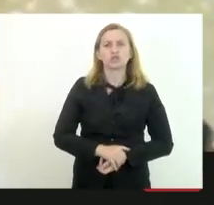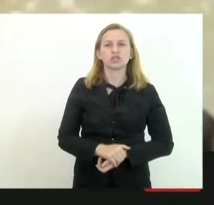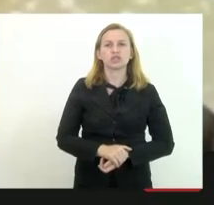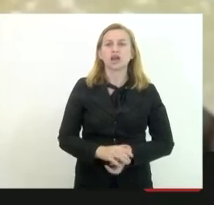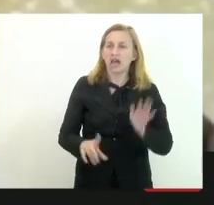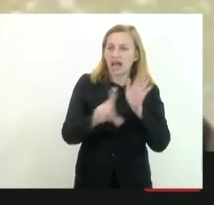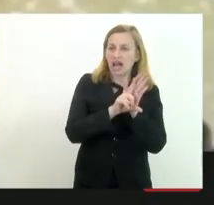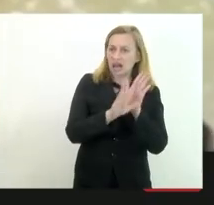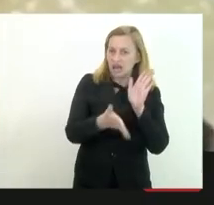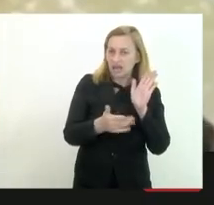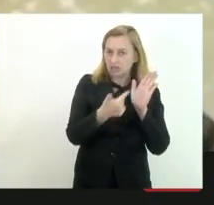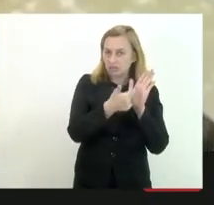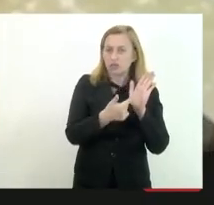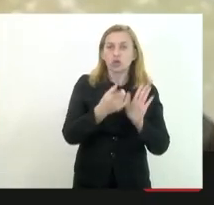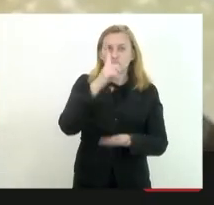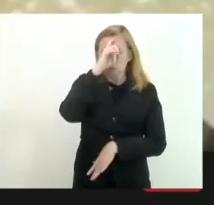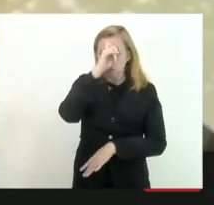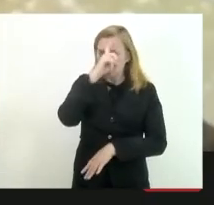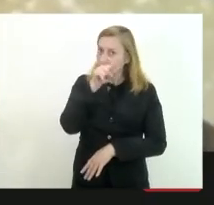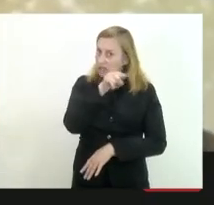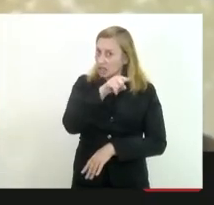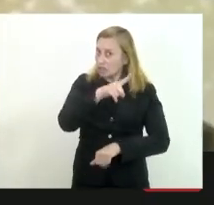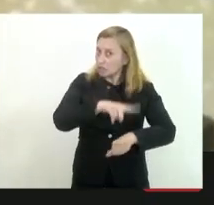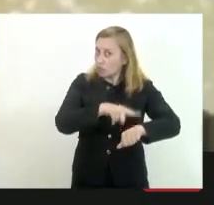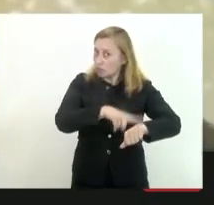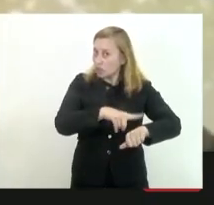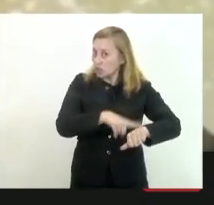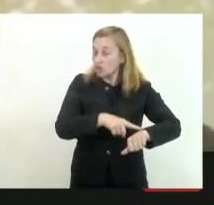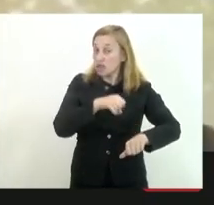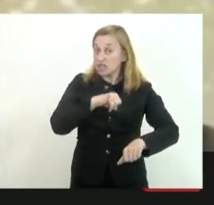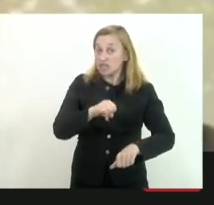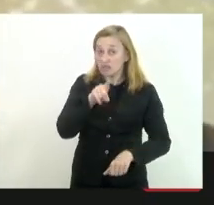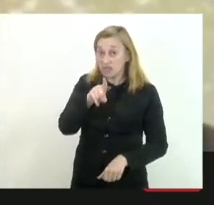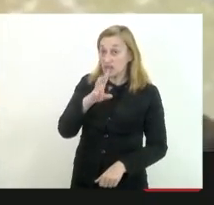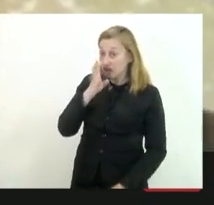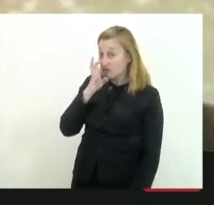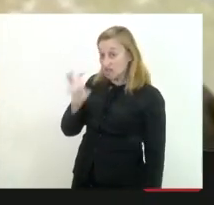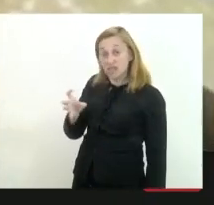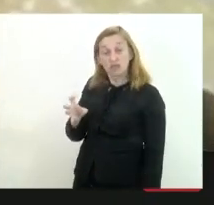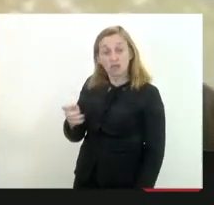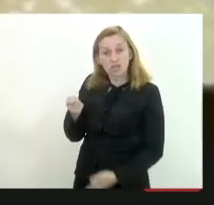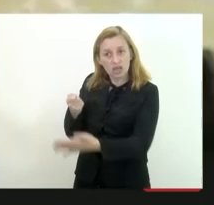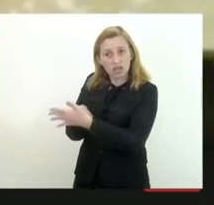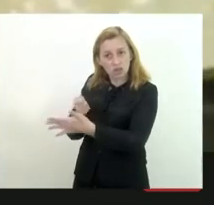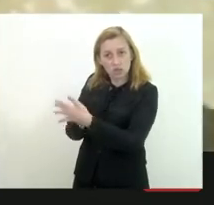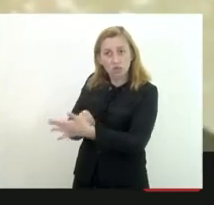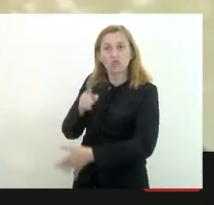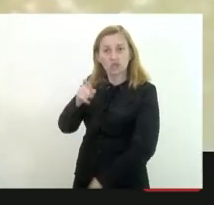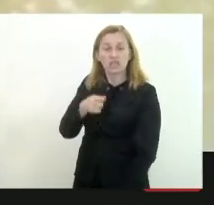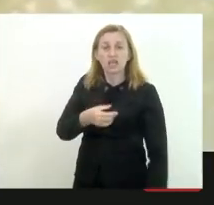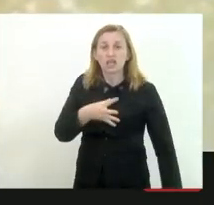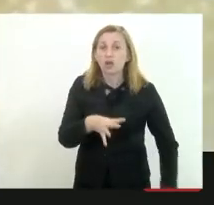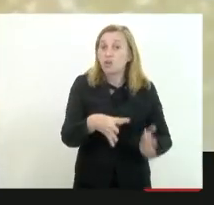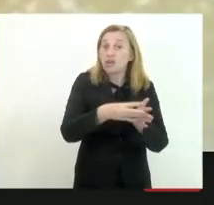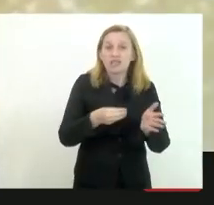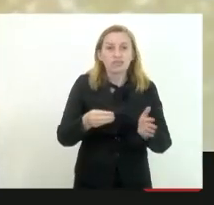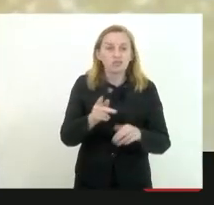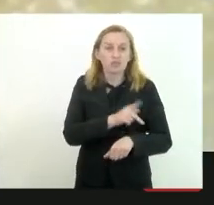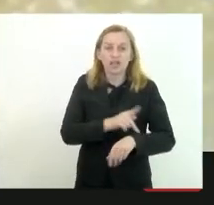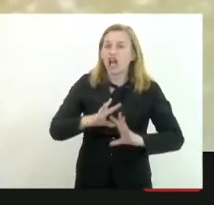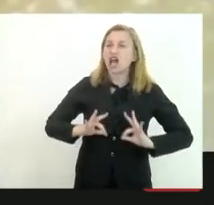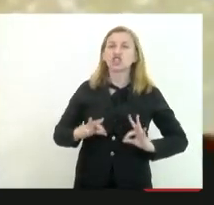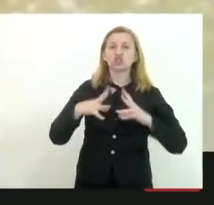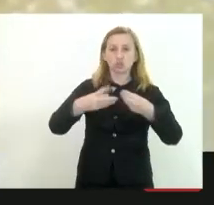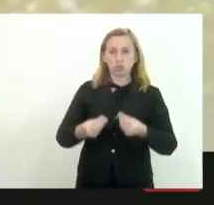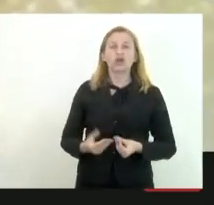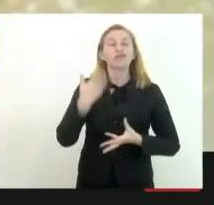lei, por exemplo, do hospital, naquela hora, se você faz a queixa, você dá um exemplo pedagógico a todo mundo.